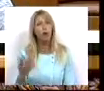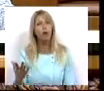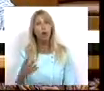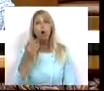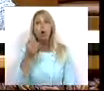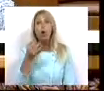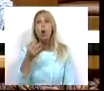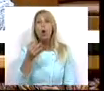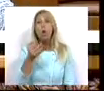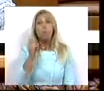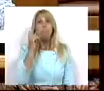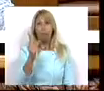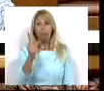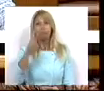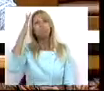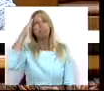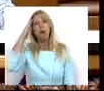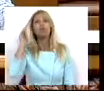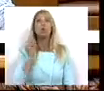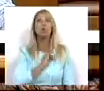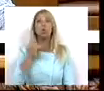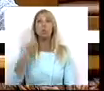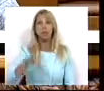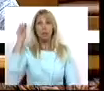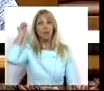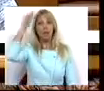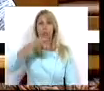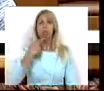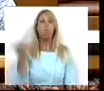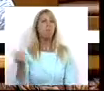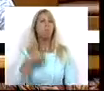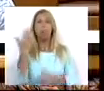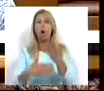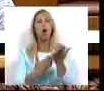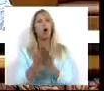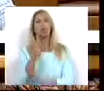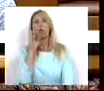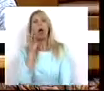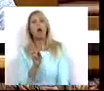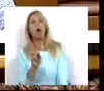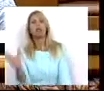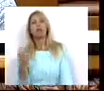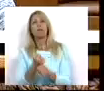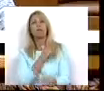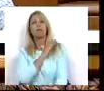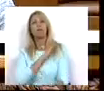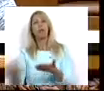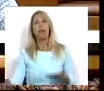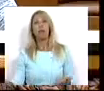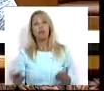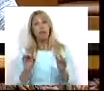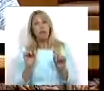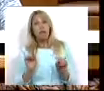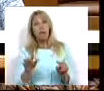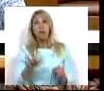Partido Ecologista Os Verdes considera que o Sr. Presidente da República não pode continuar a assistir, impávido e sereno, a